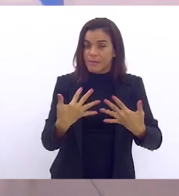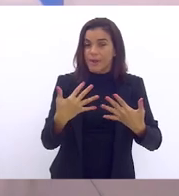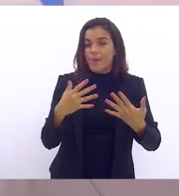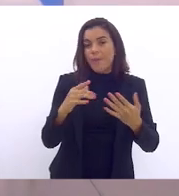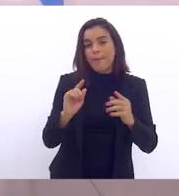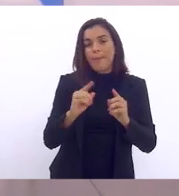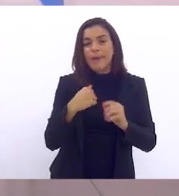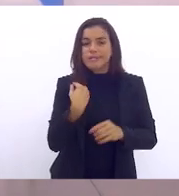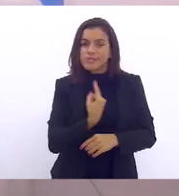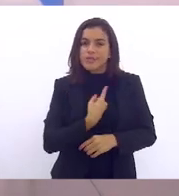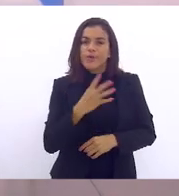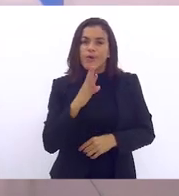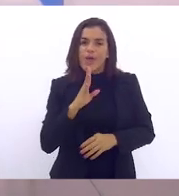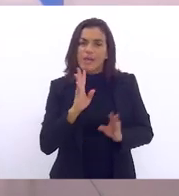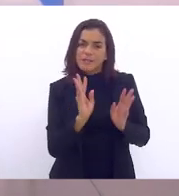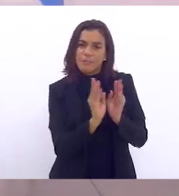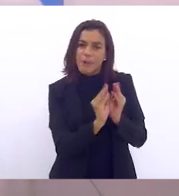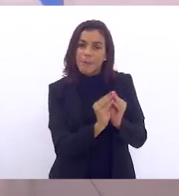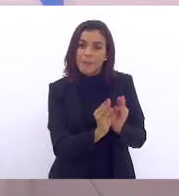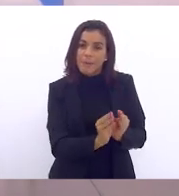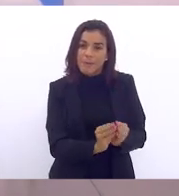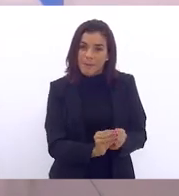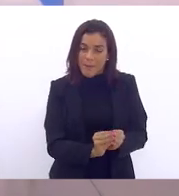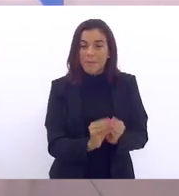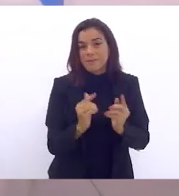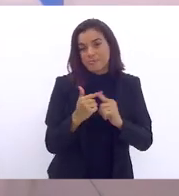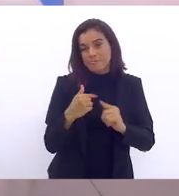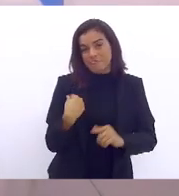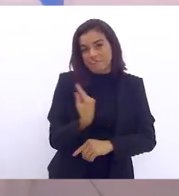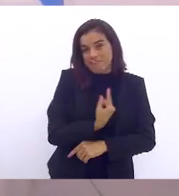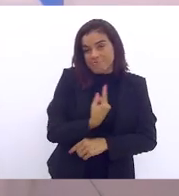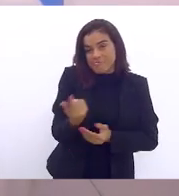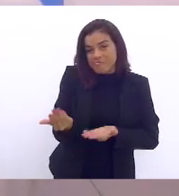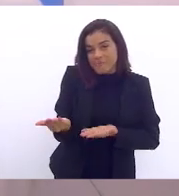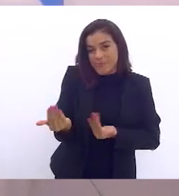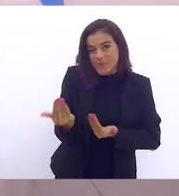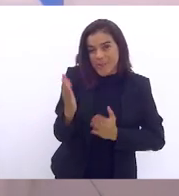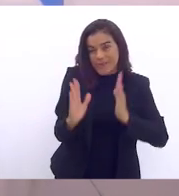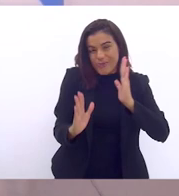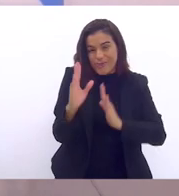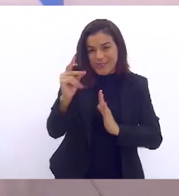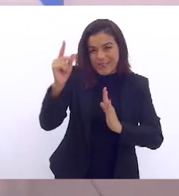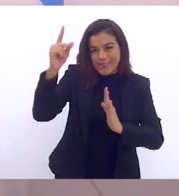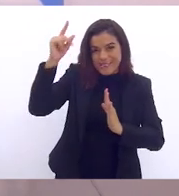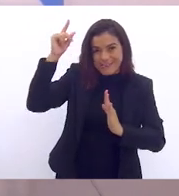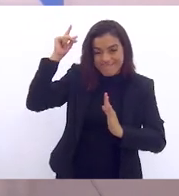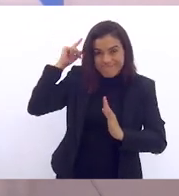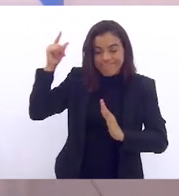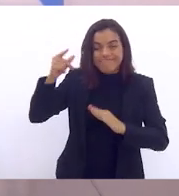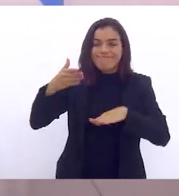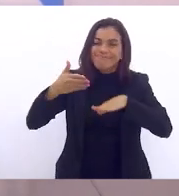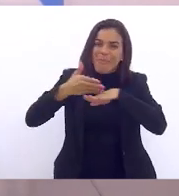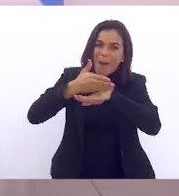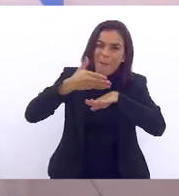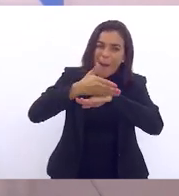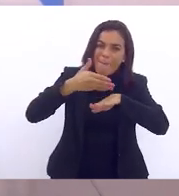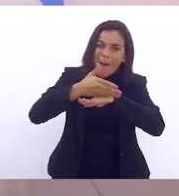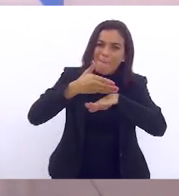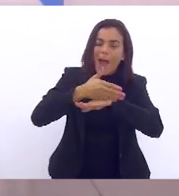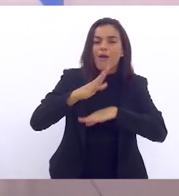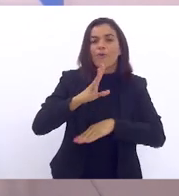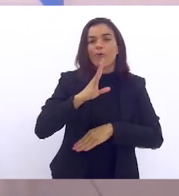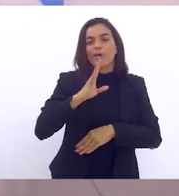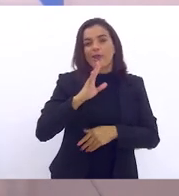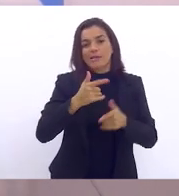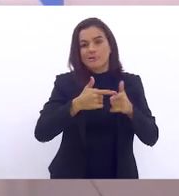região eh a gente viveu muito a nossa juventude eh naquela região portanto a gente conhece os problemas